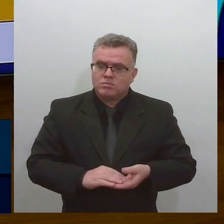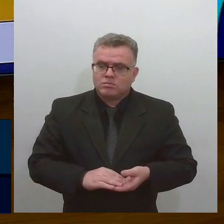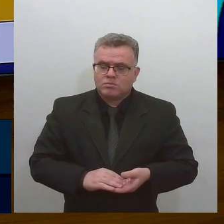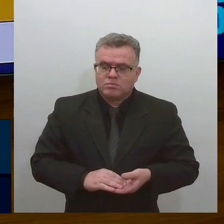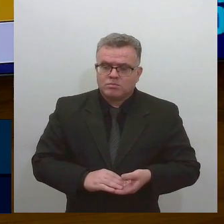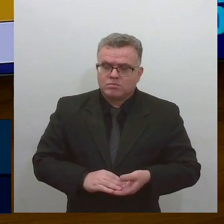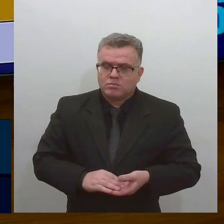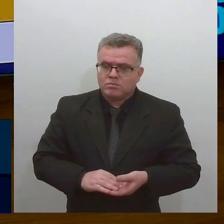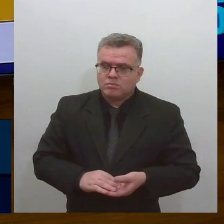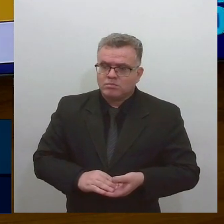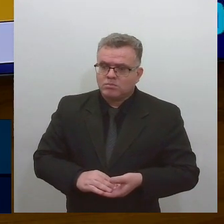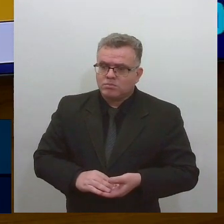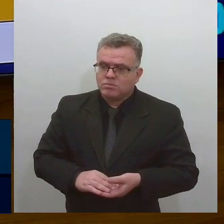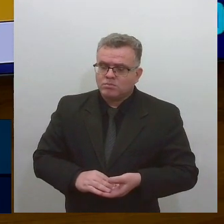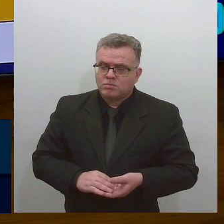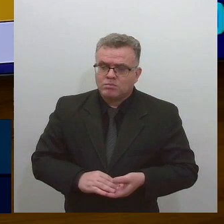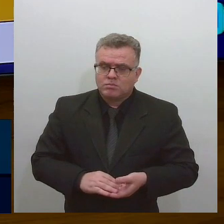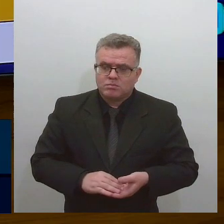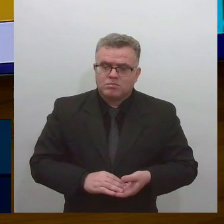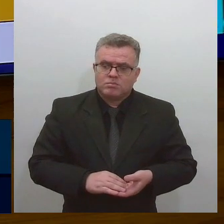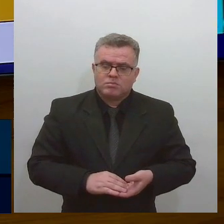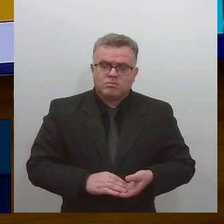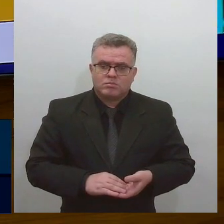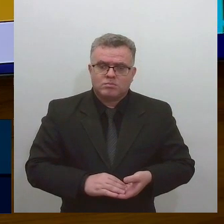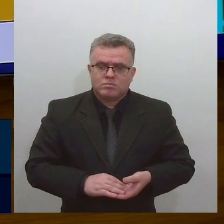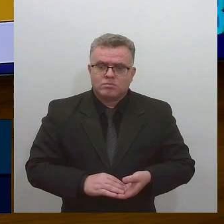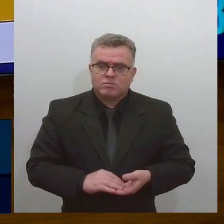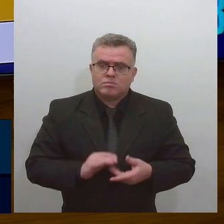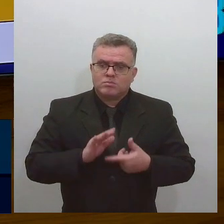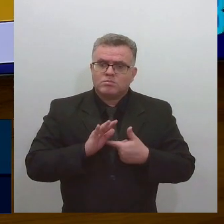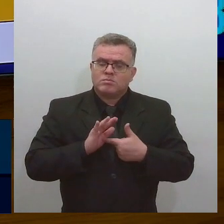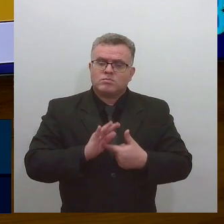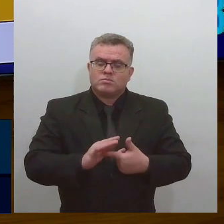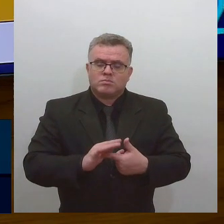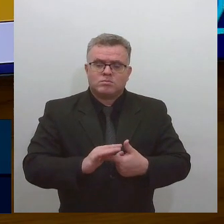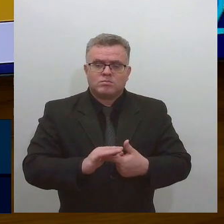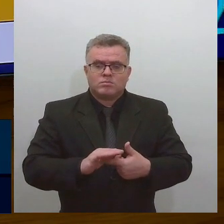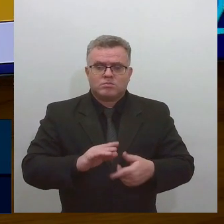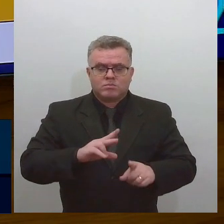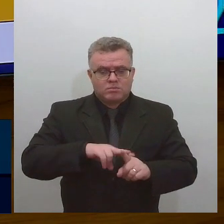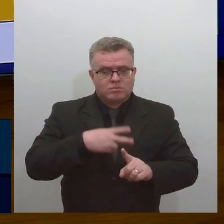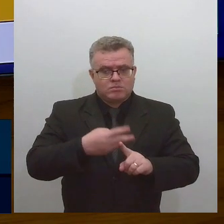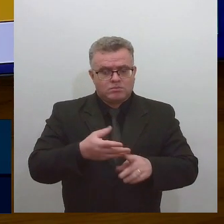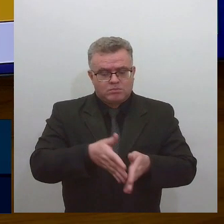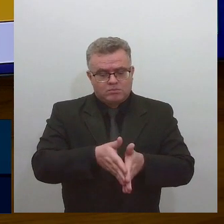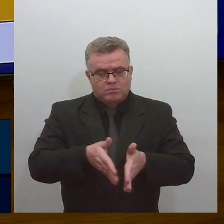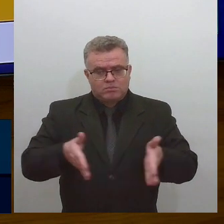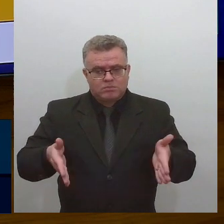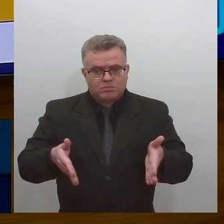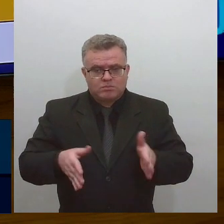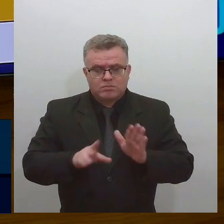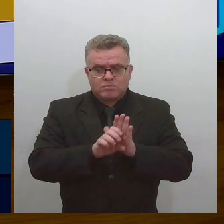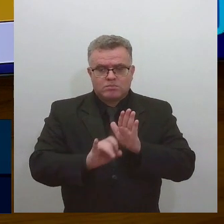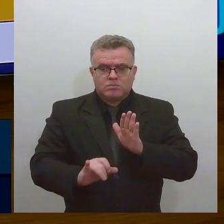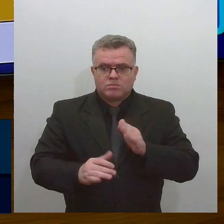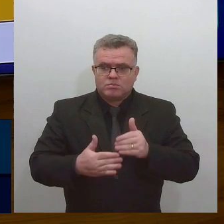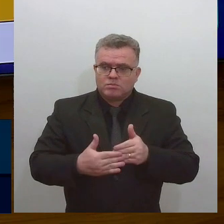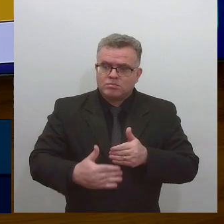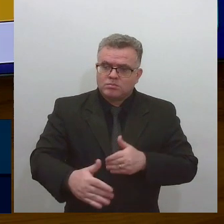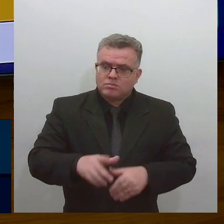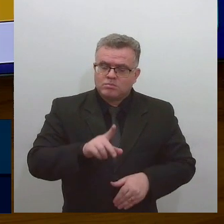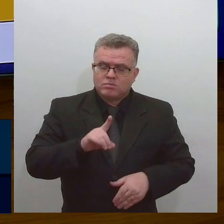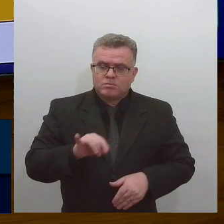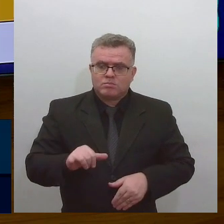falando um pouquinho aí da BR 235 né o edital de projeto foi já foi publicado previsão das obras é